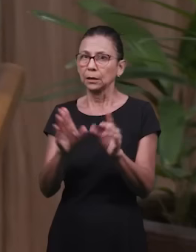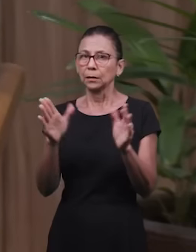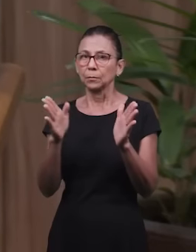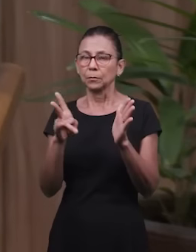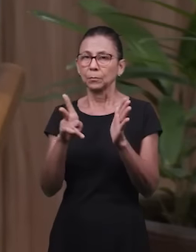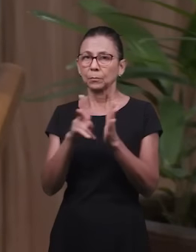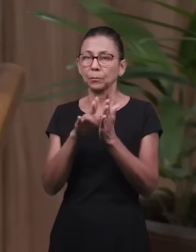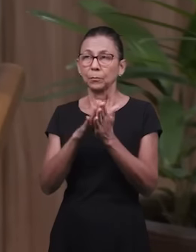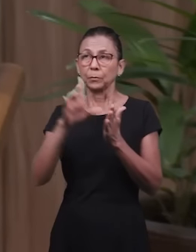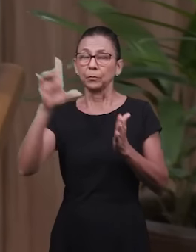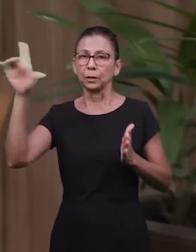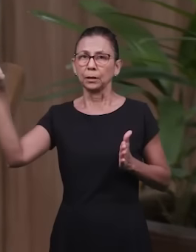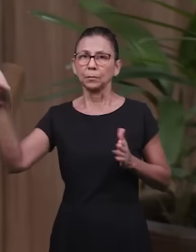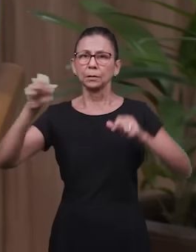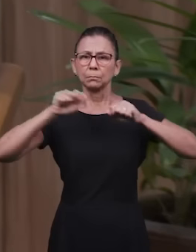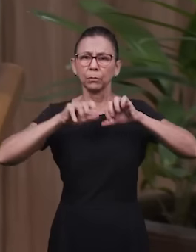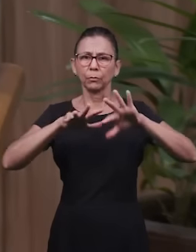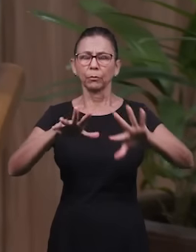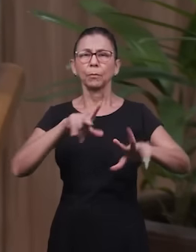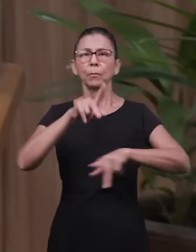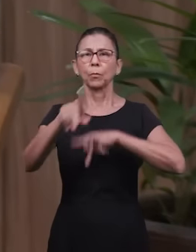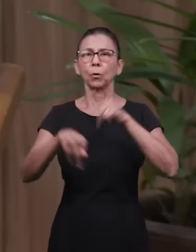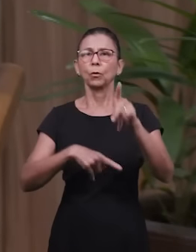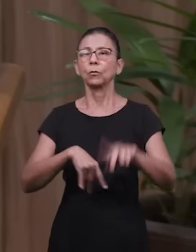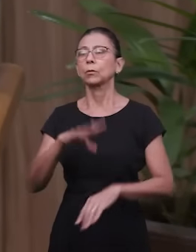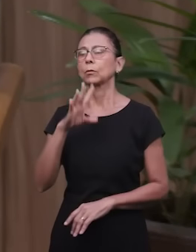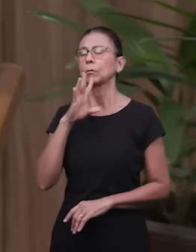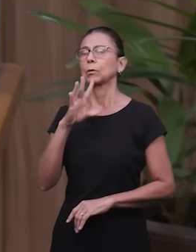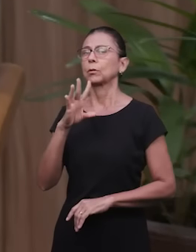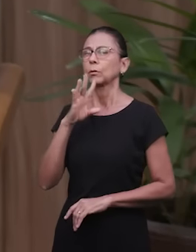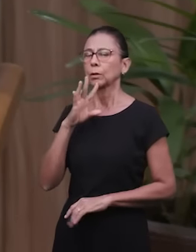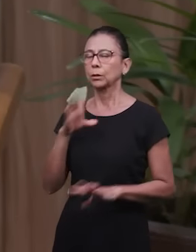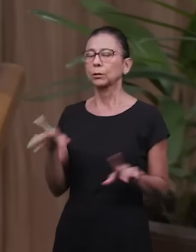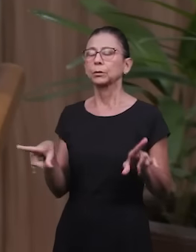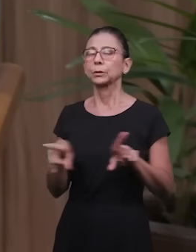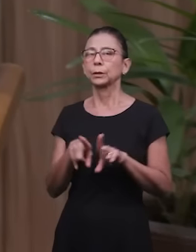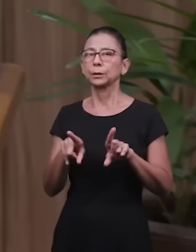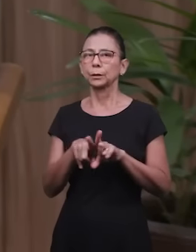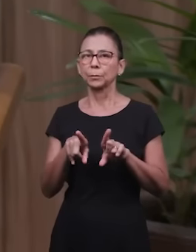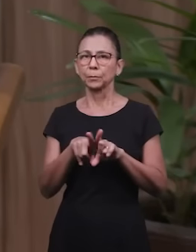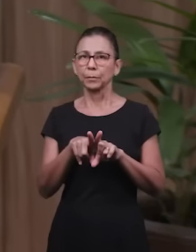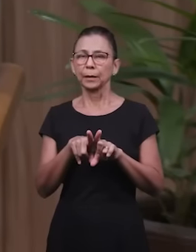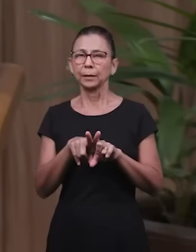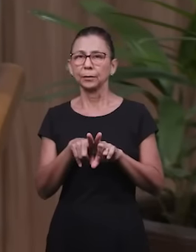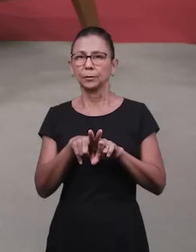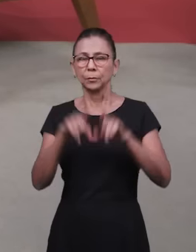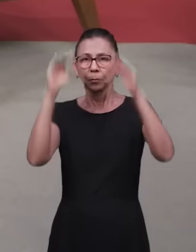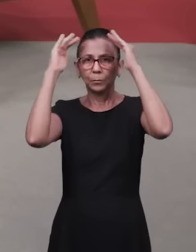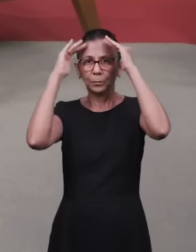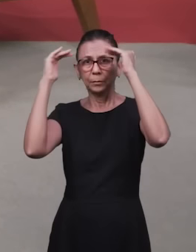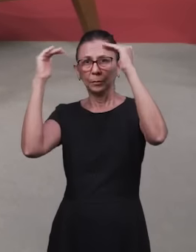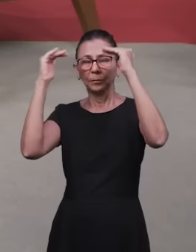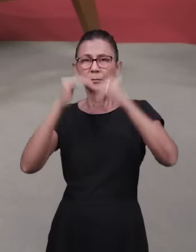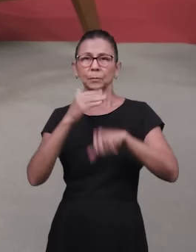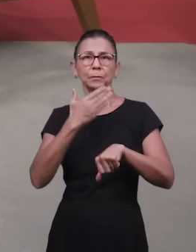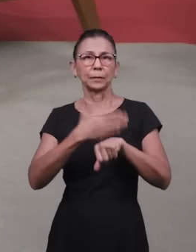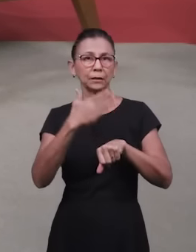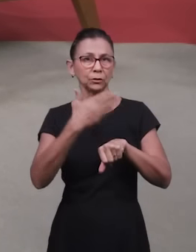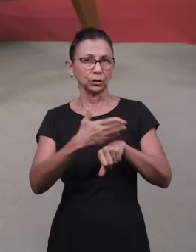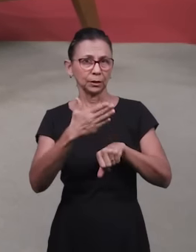essa doutrina ao povo, fazendo com que todos a conheçam e também a guardem.